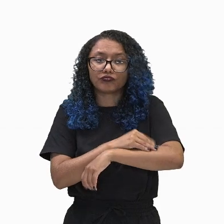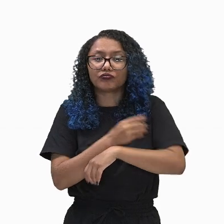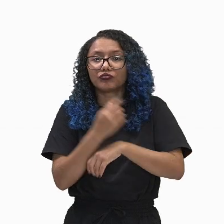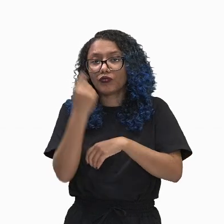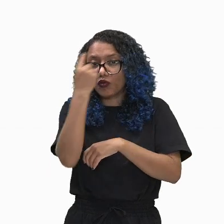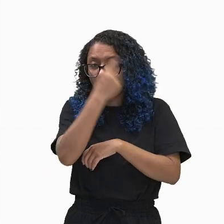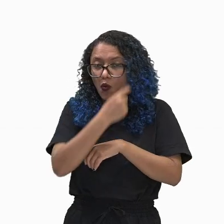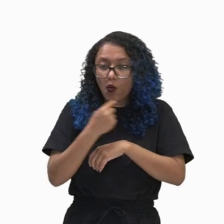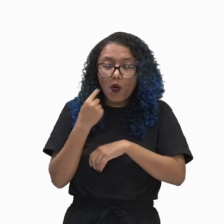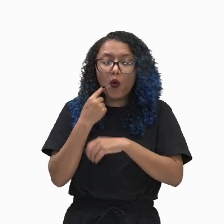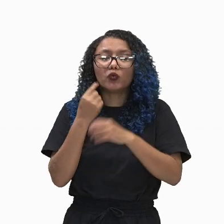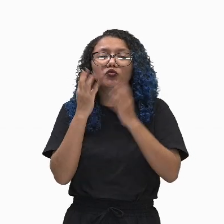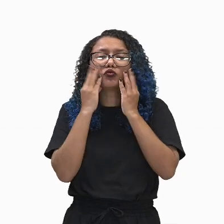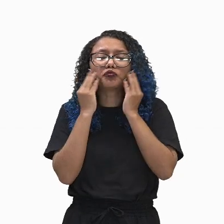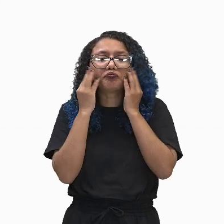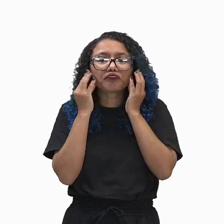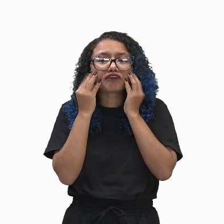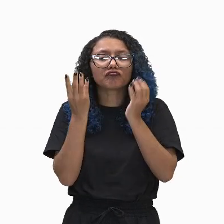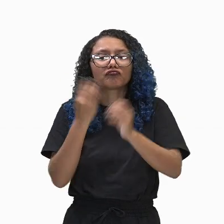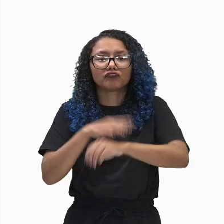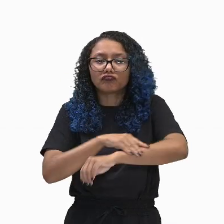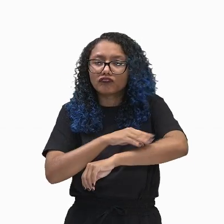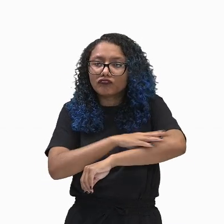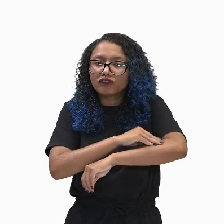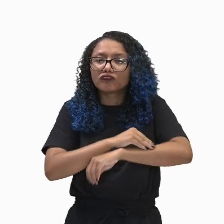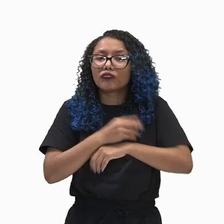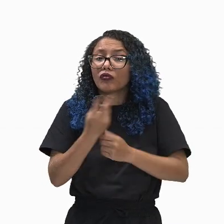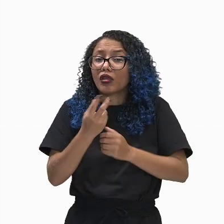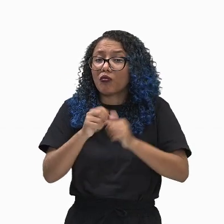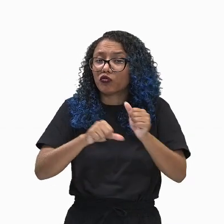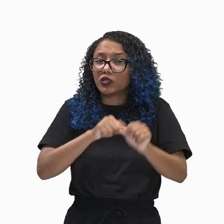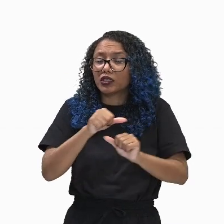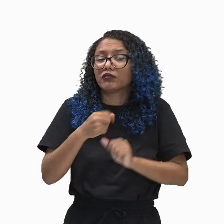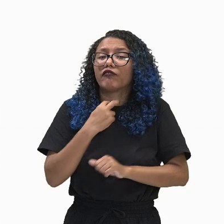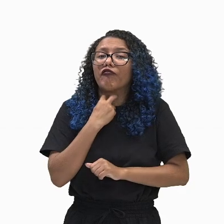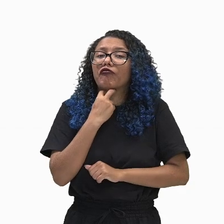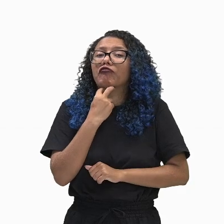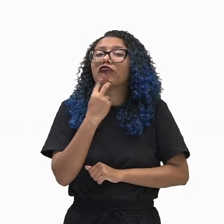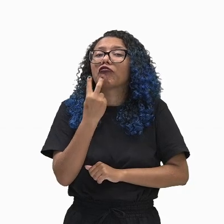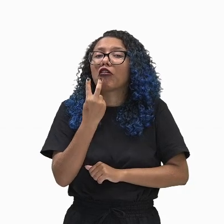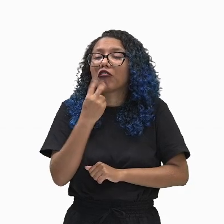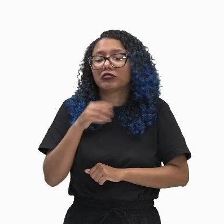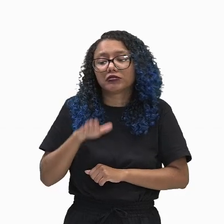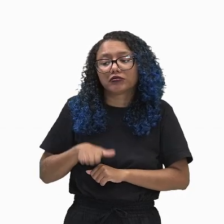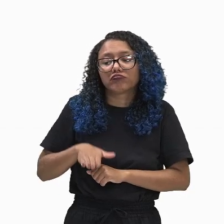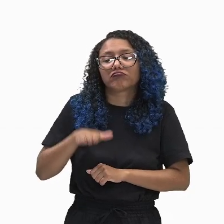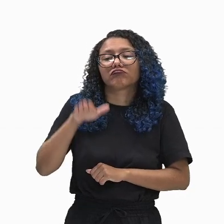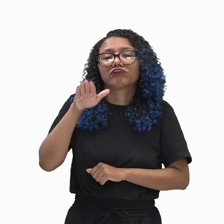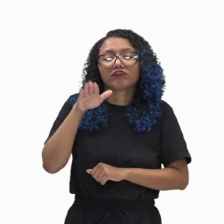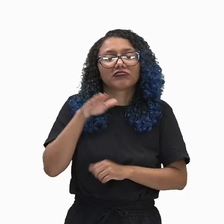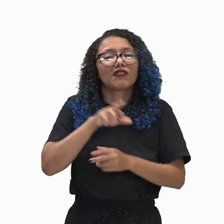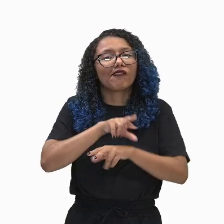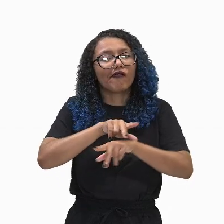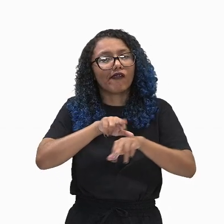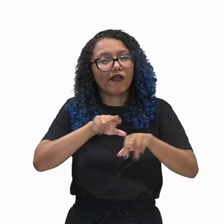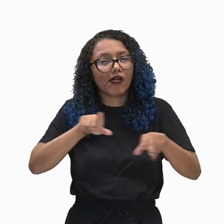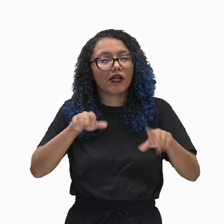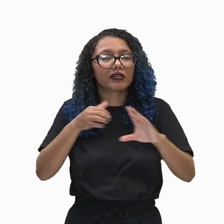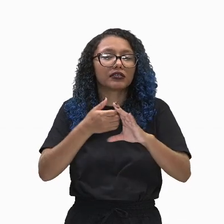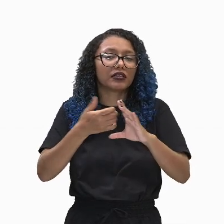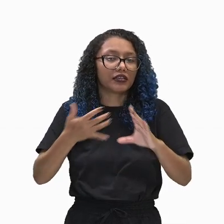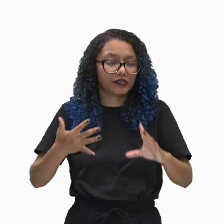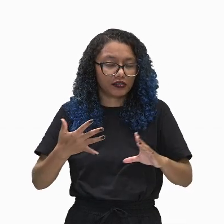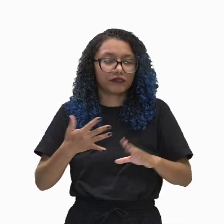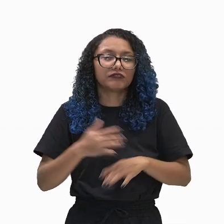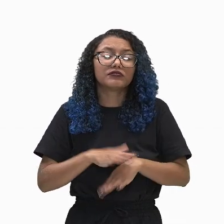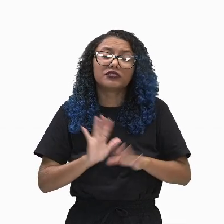corpo todo, né, modificações na voz, crescimento, né, entre outros aí que nós